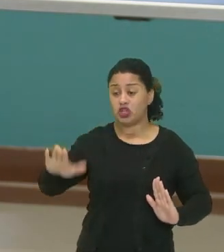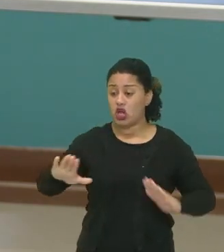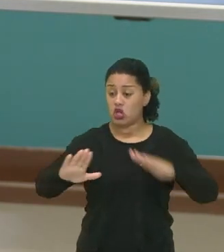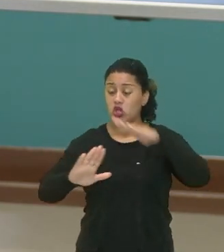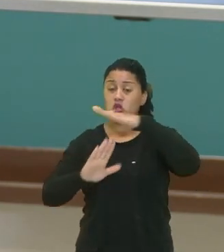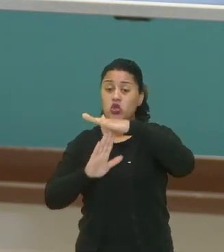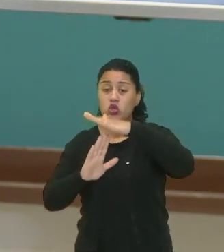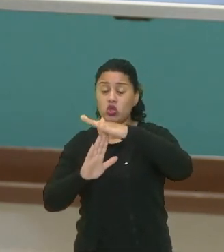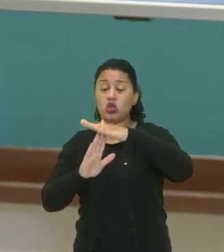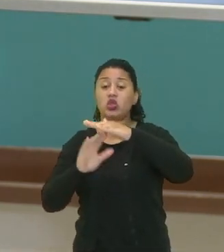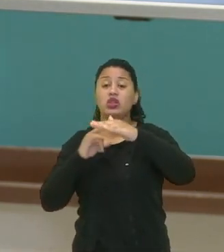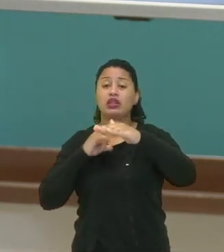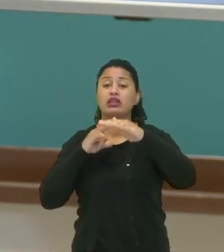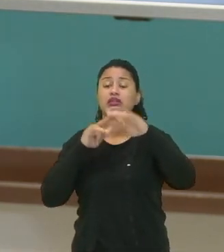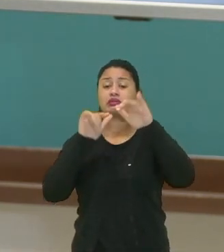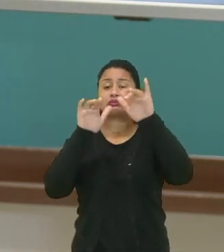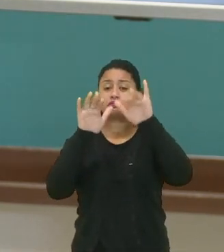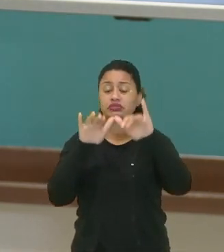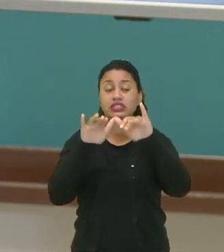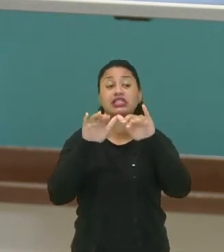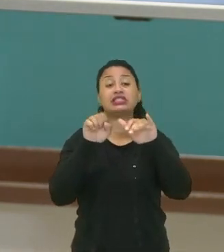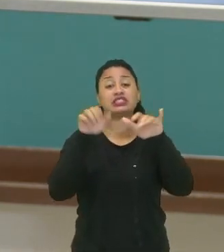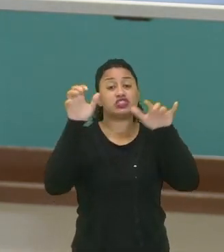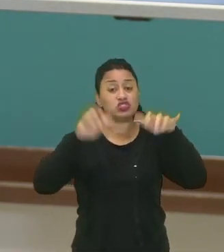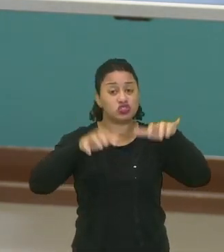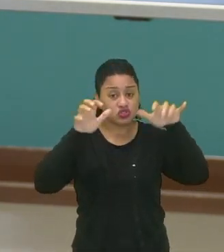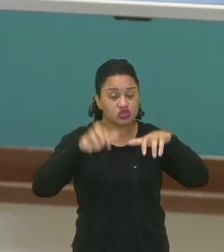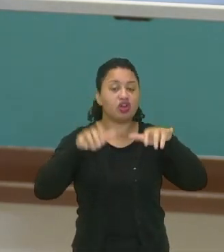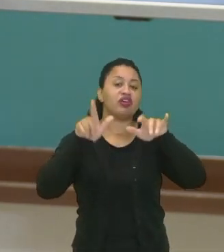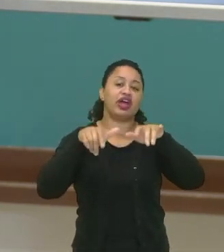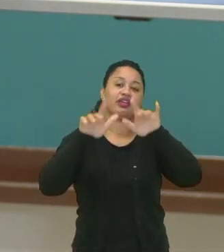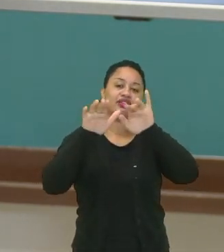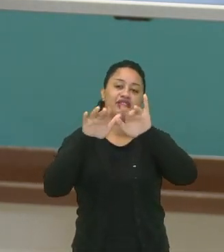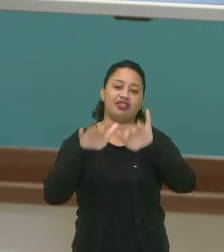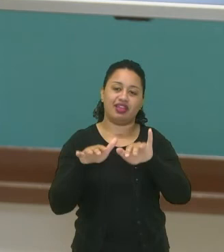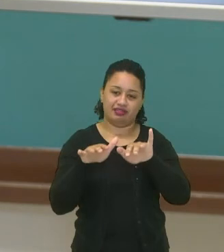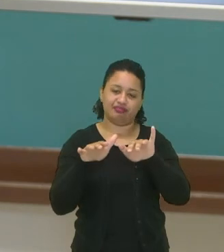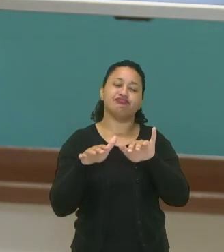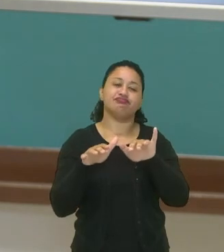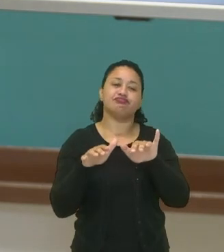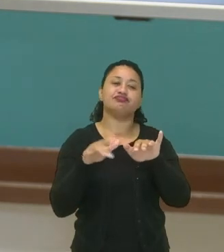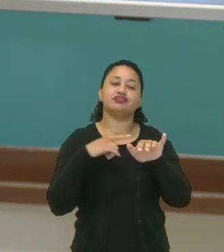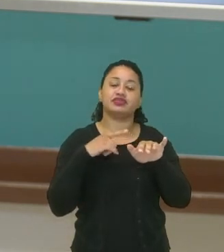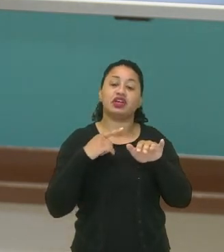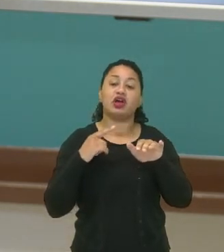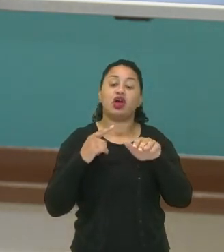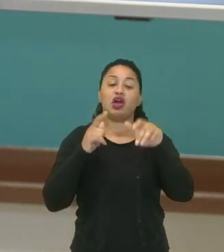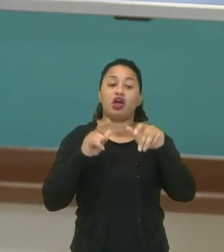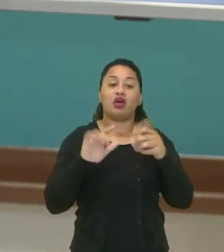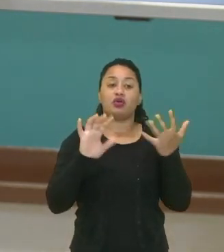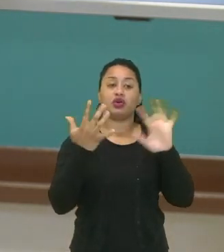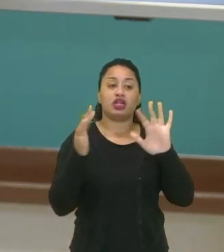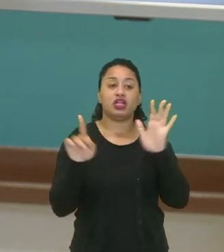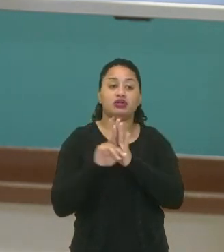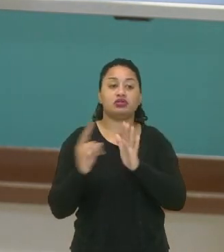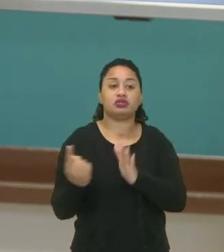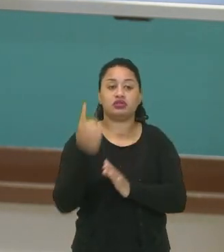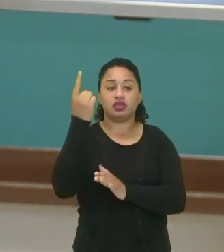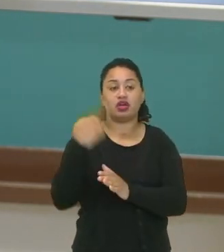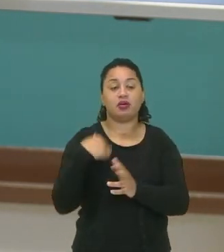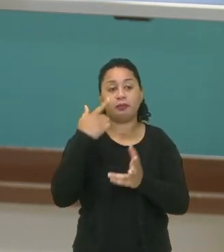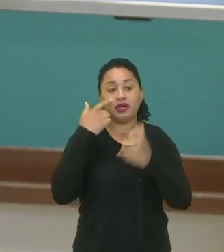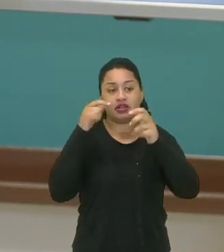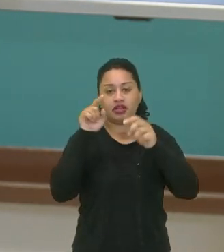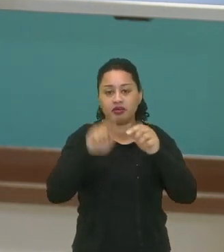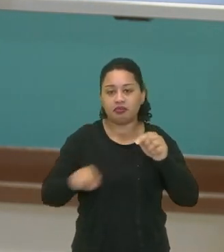E quando chove, no geral, é na forma de neve, tá bom? É um clima de altitude. Se encontra, então, nessa porção,